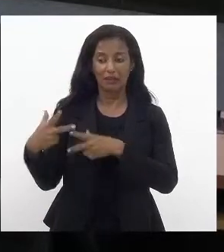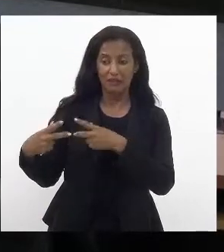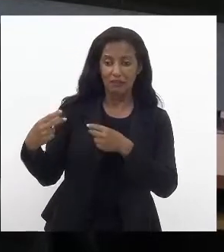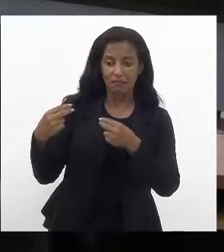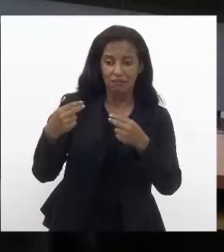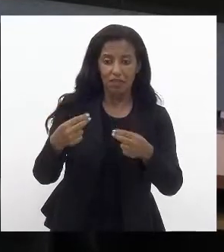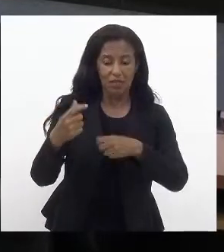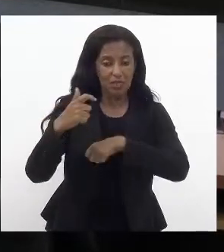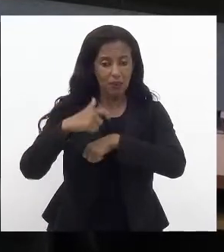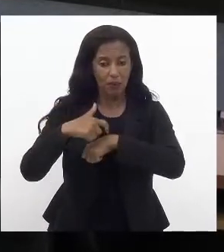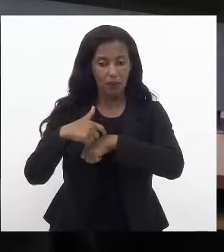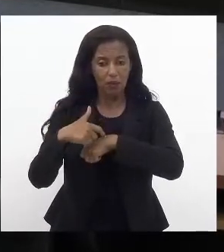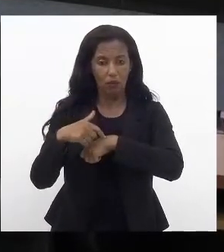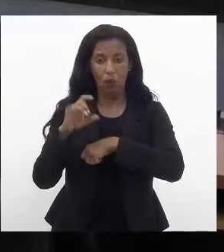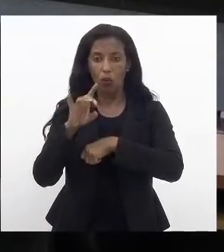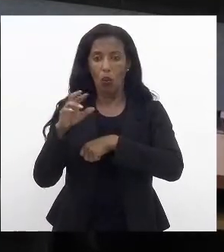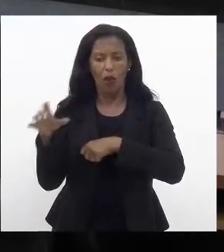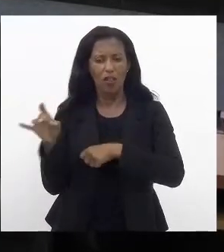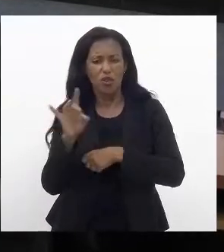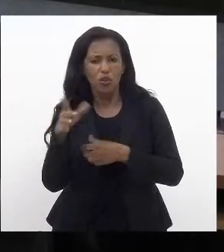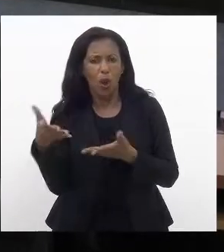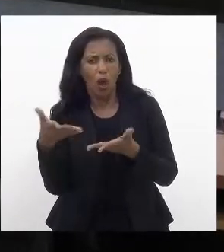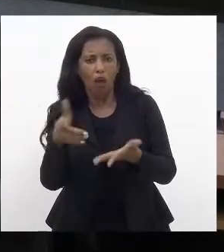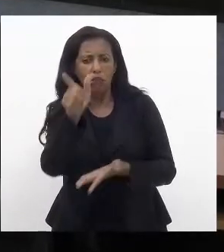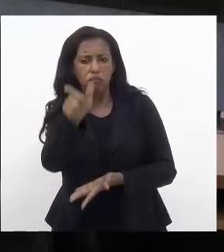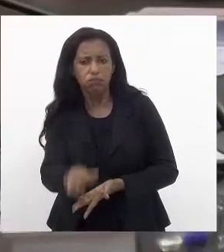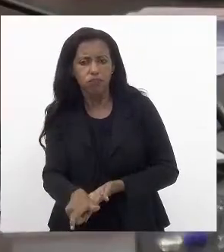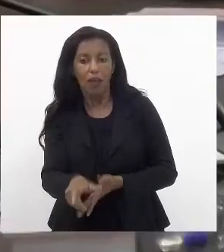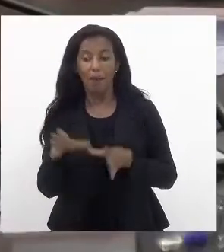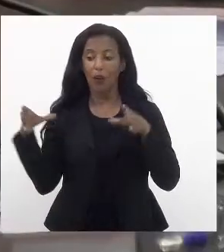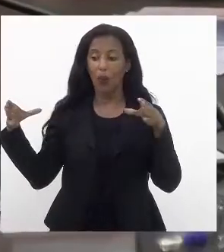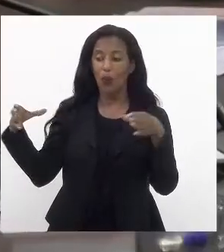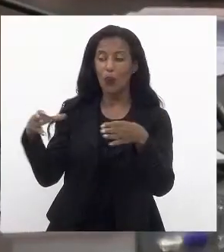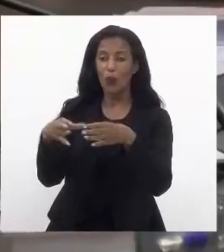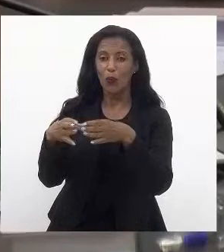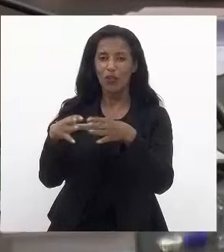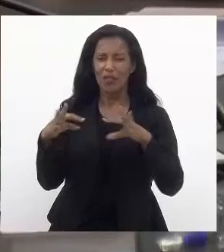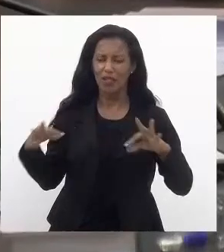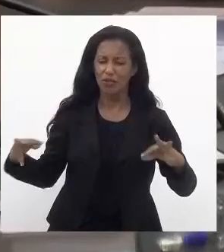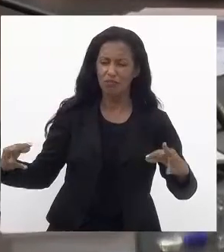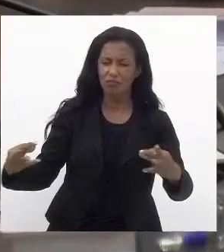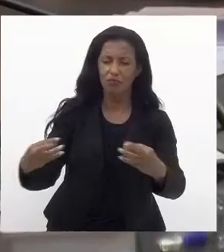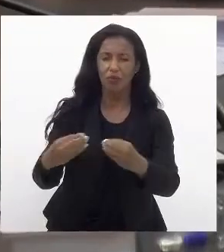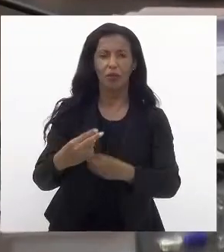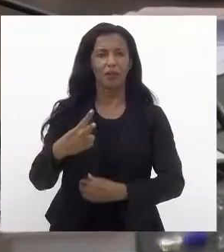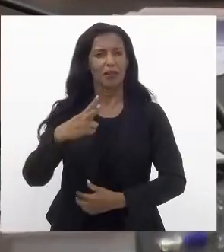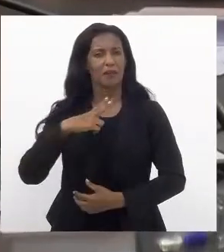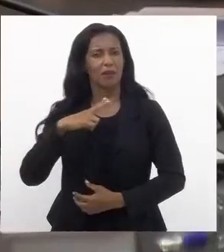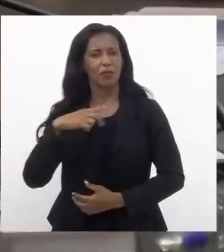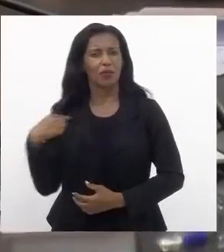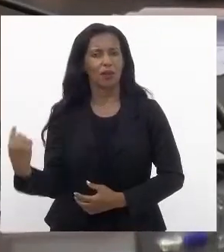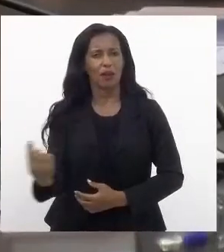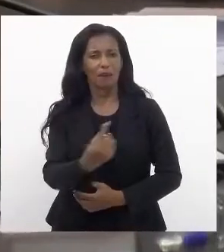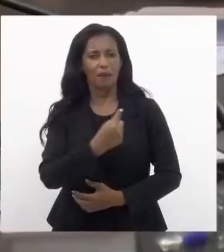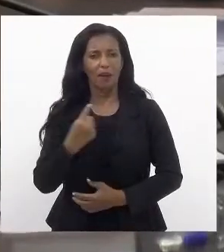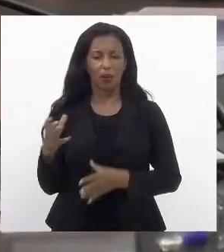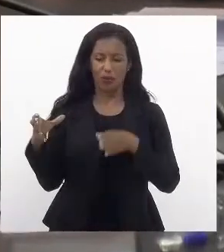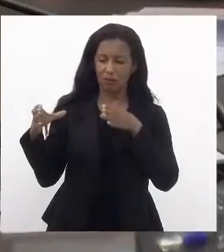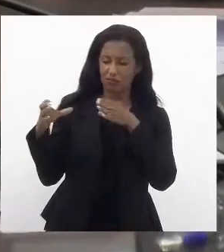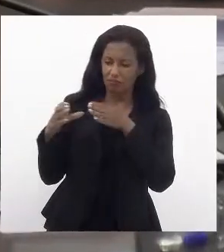somente para o Senhor, para a comunidade libanesa e, em particular, para a nossa